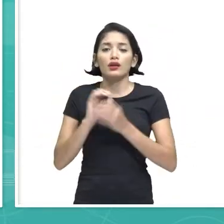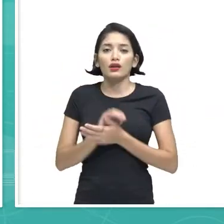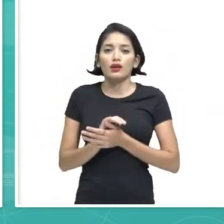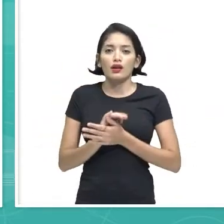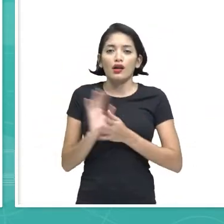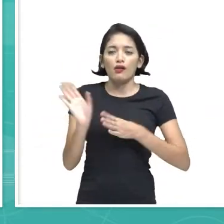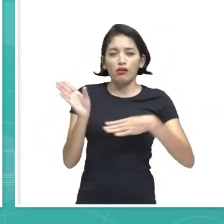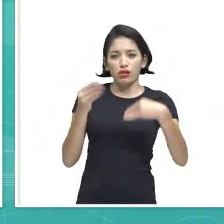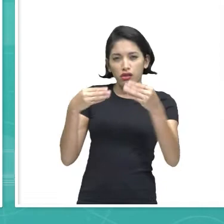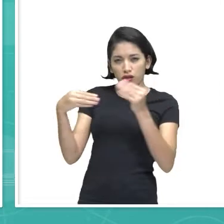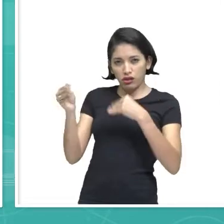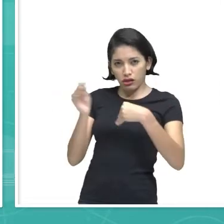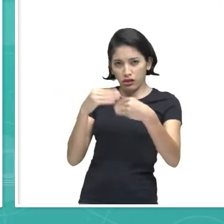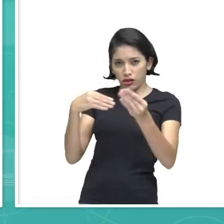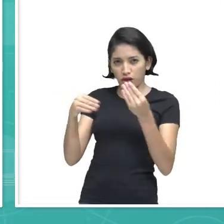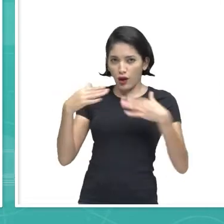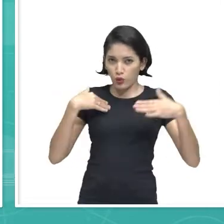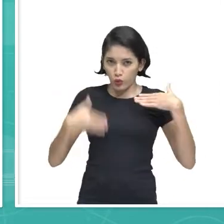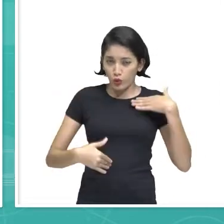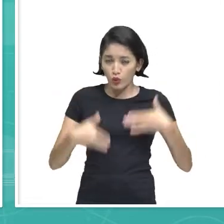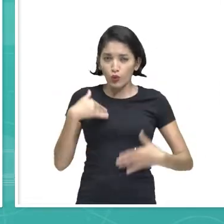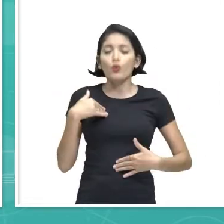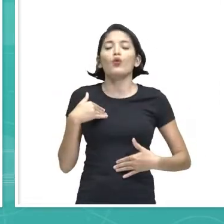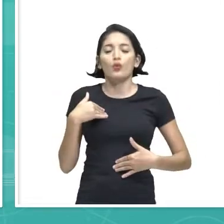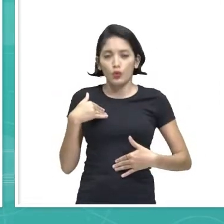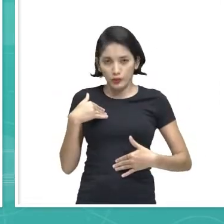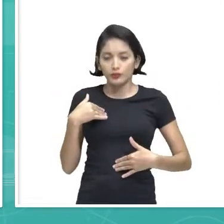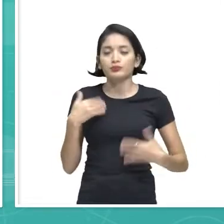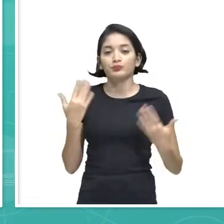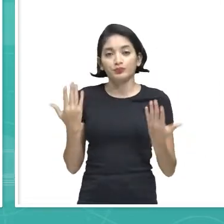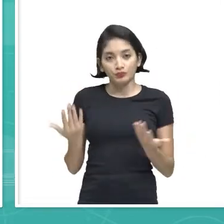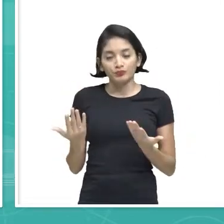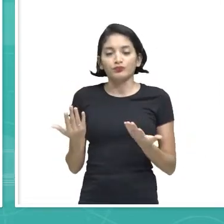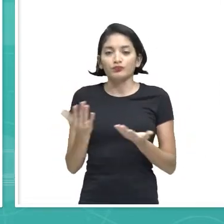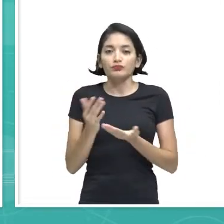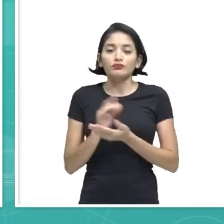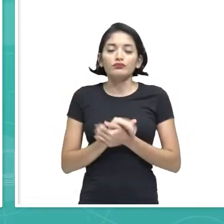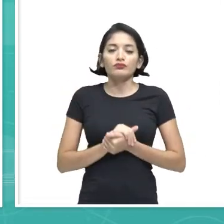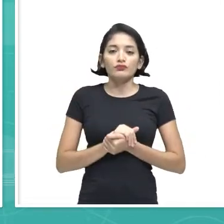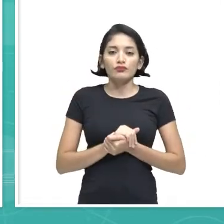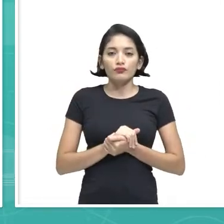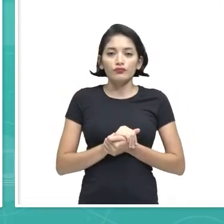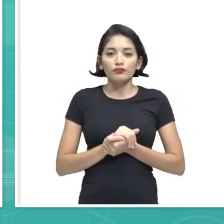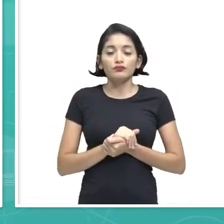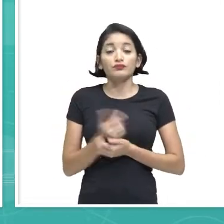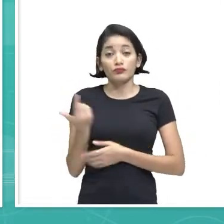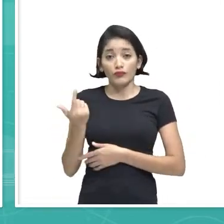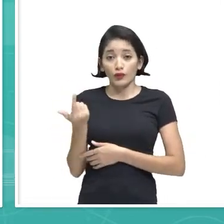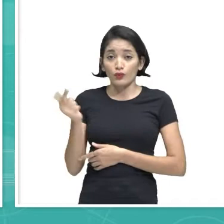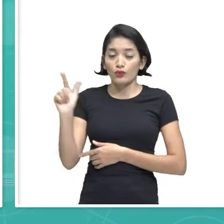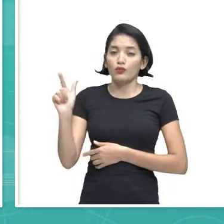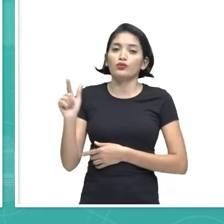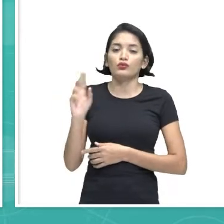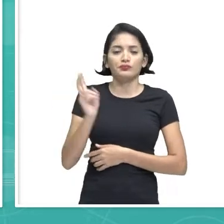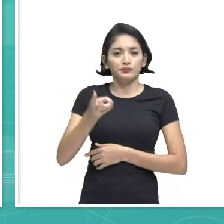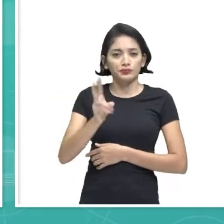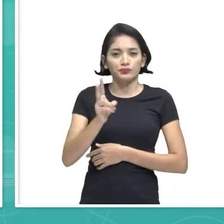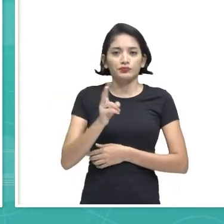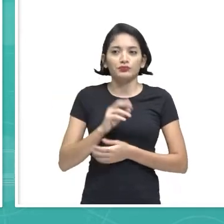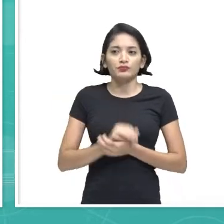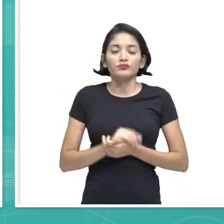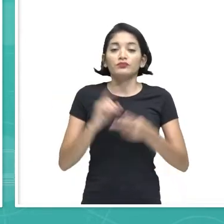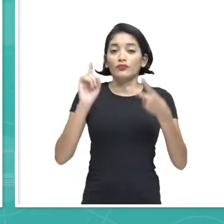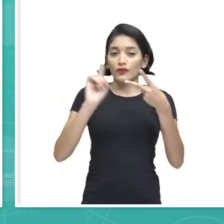grande flexibilidade, ou seja, uma amplitude muito grande aí nos seus movimentos. Prosseguindo, vamos para um outro tipo